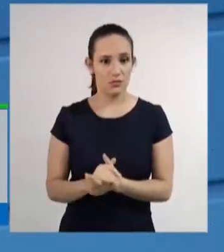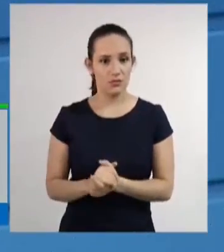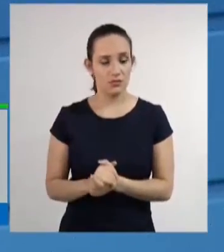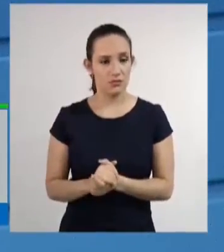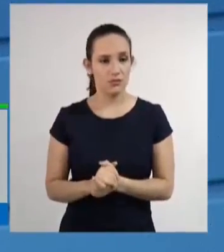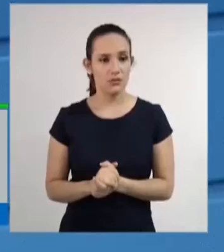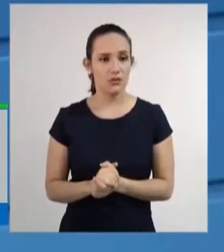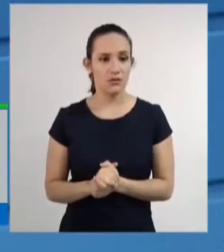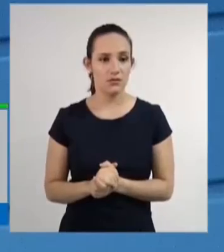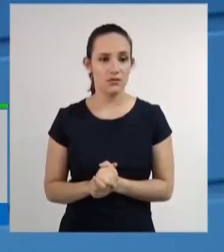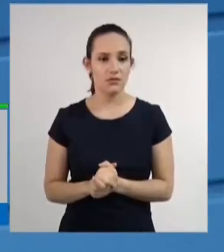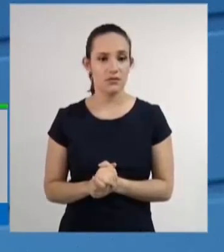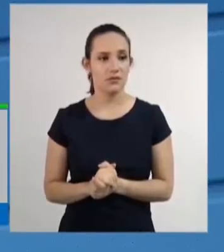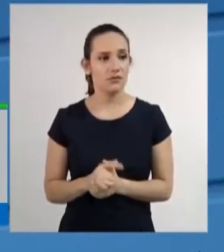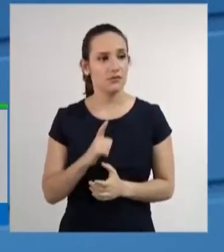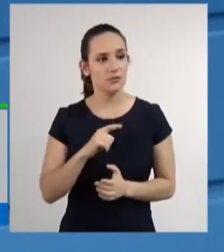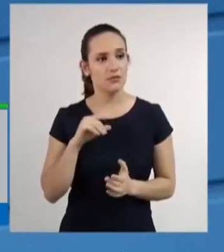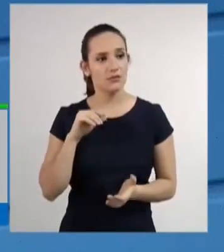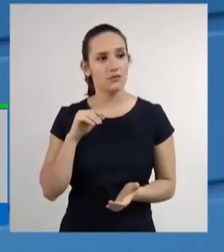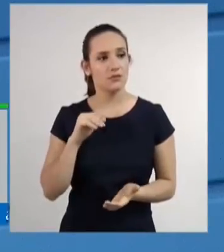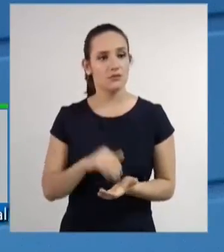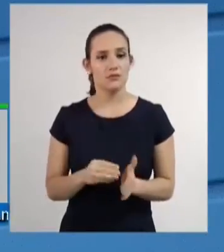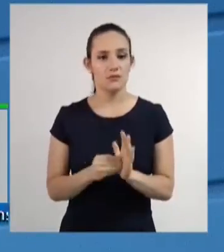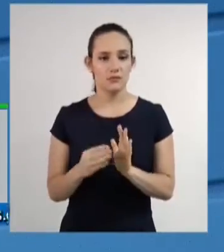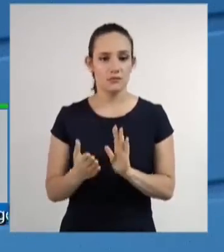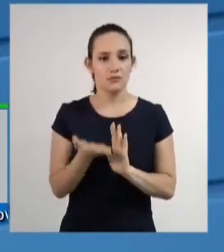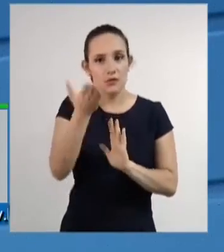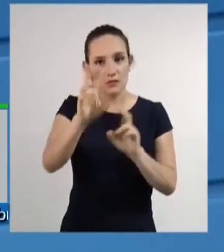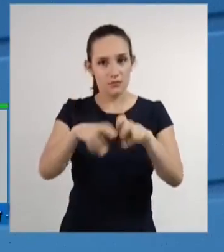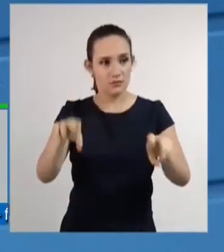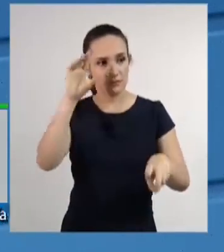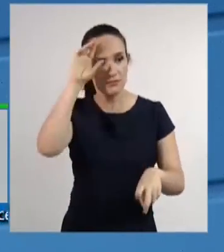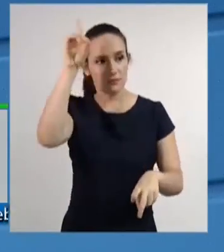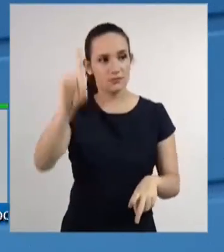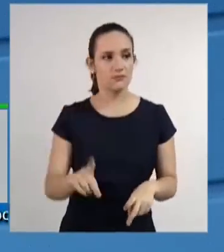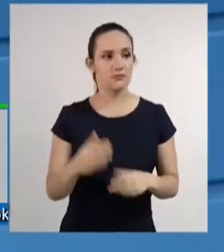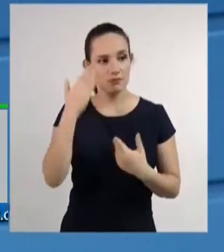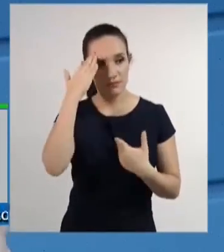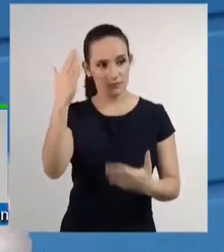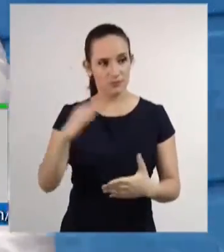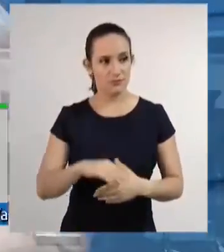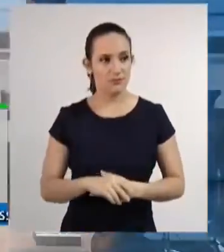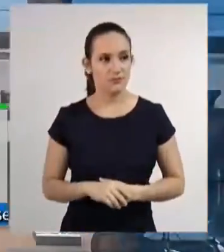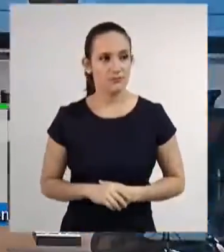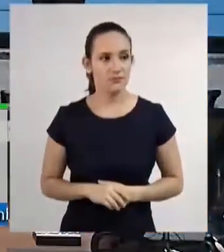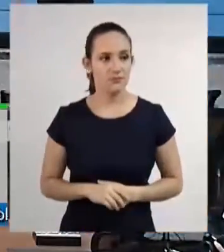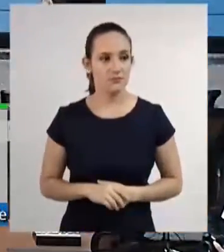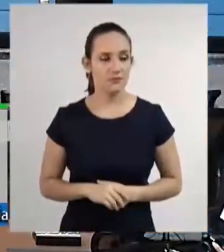Também tenho mais 2 indicações que irei colocar sobre a mesa, senhor presidente. Obrigada.